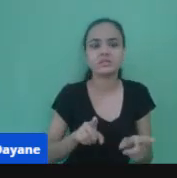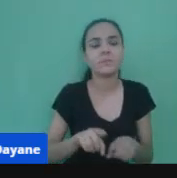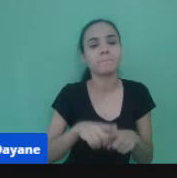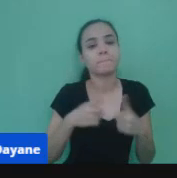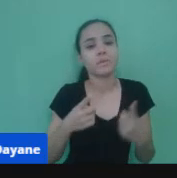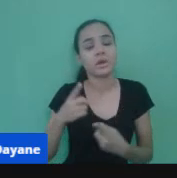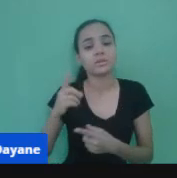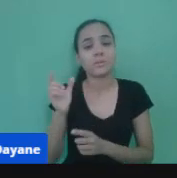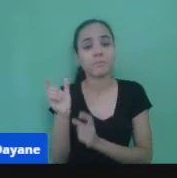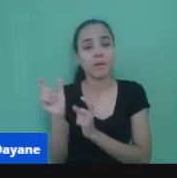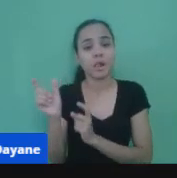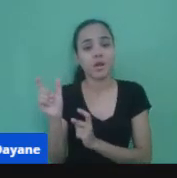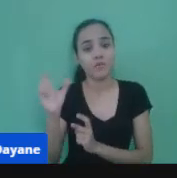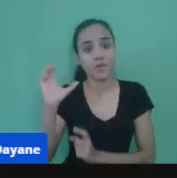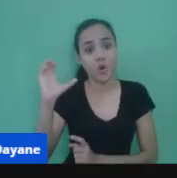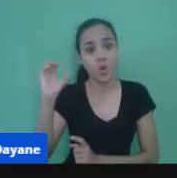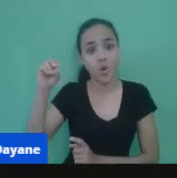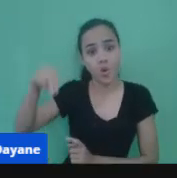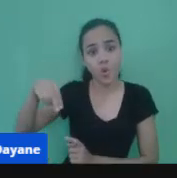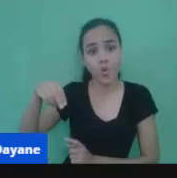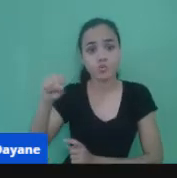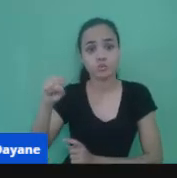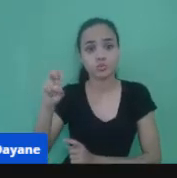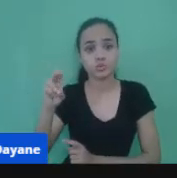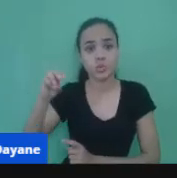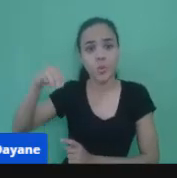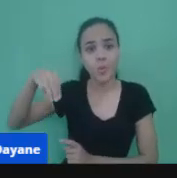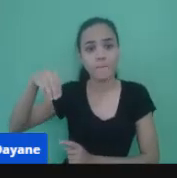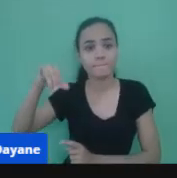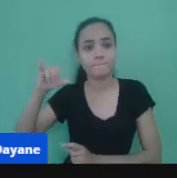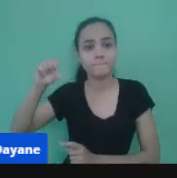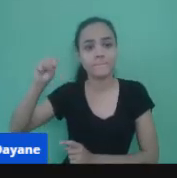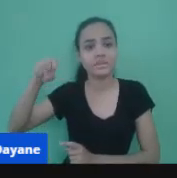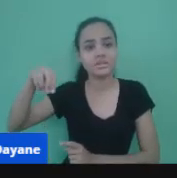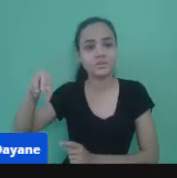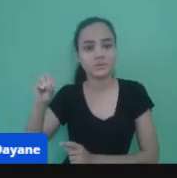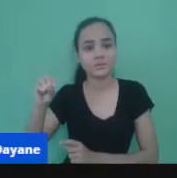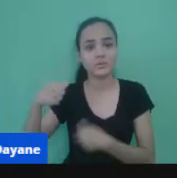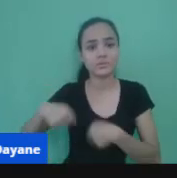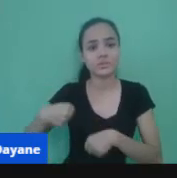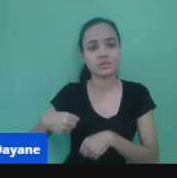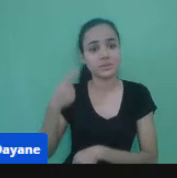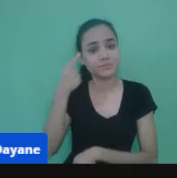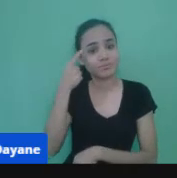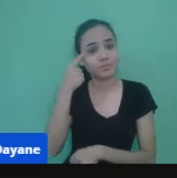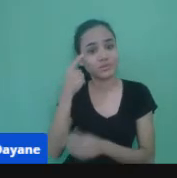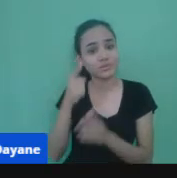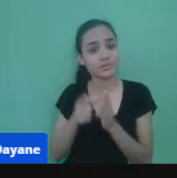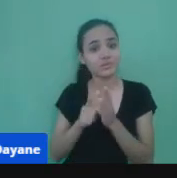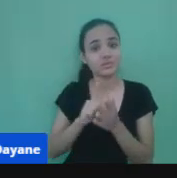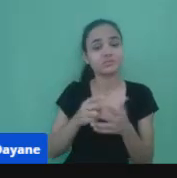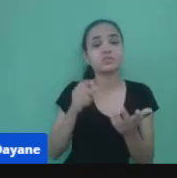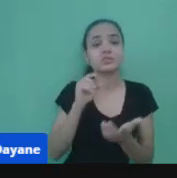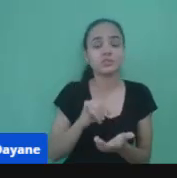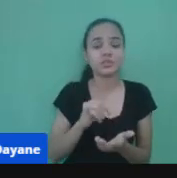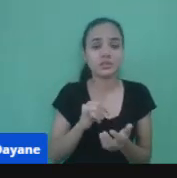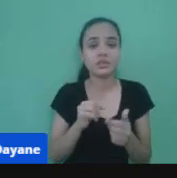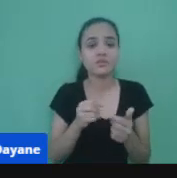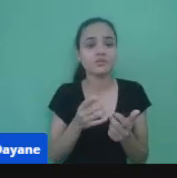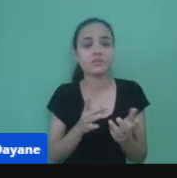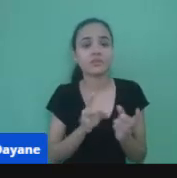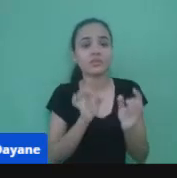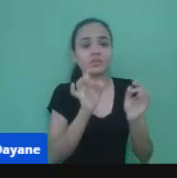assim, o consumismo ele tem que ser repensado, porque se você deixa de consumir, obviamente que você vai, por consequência,